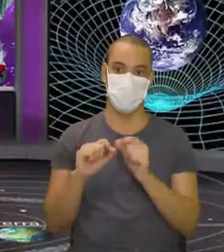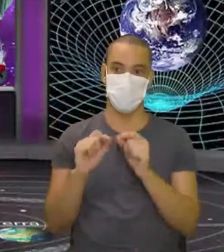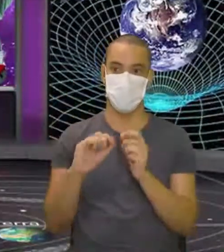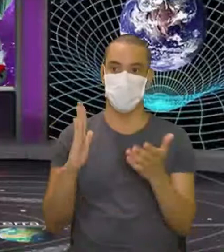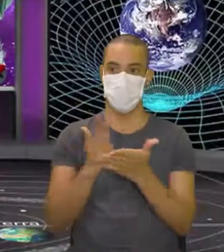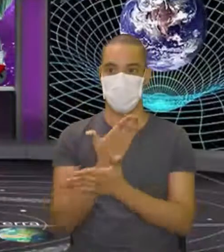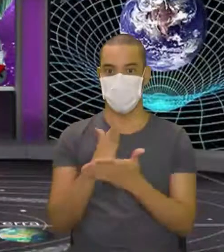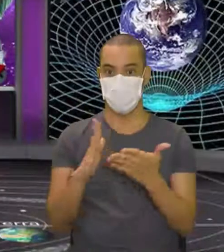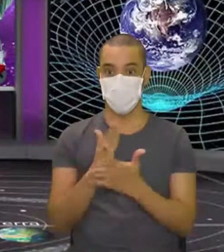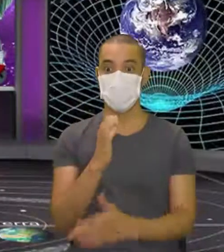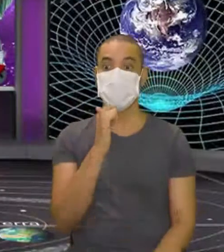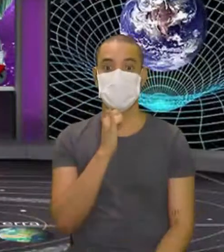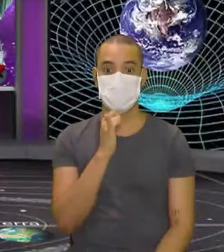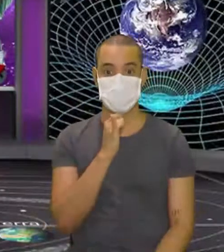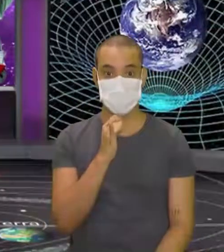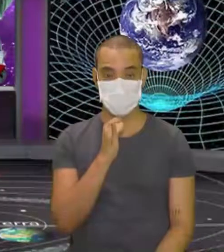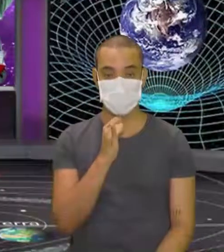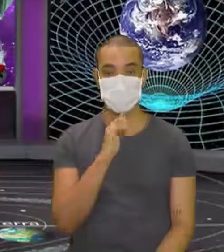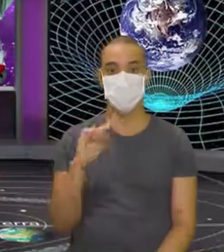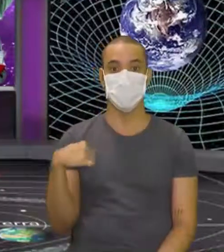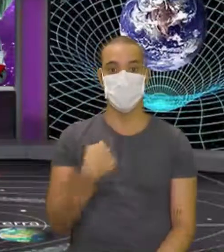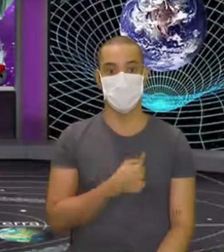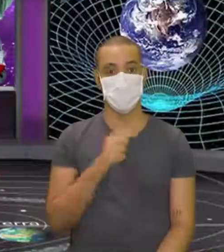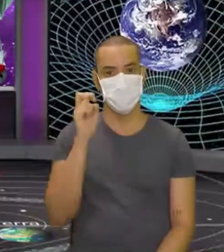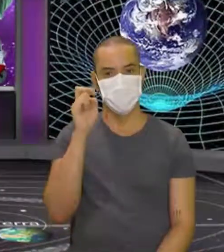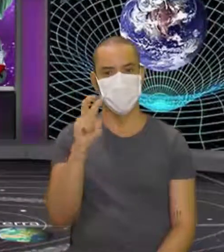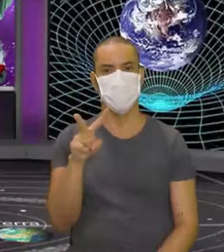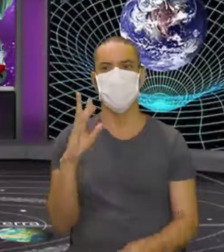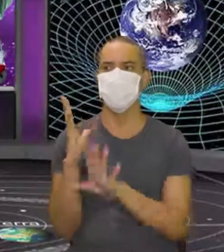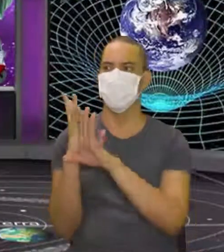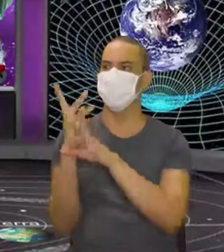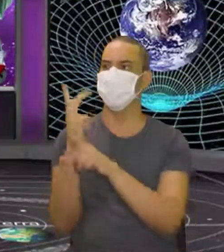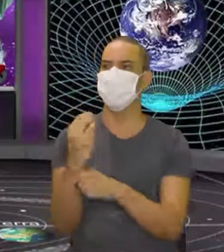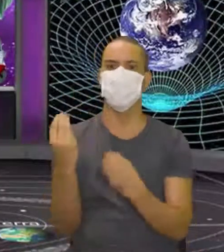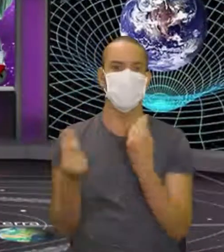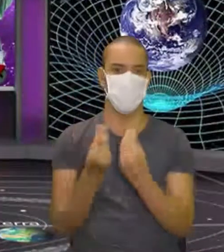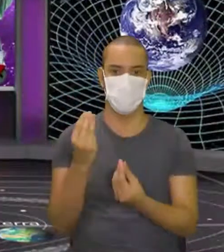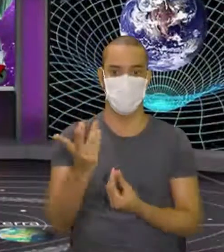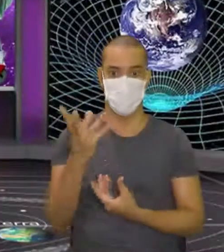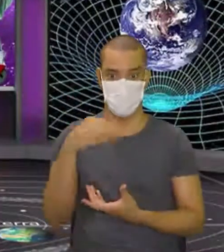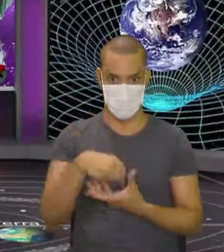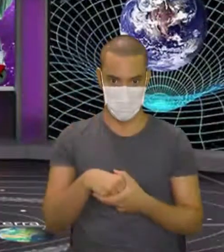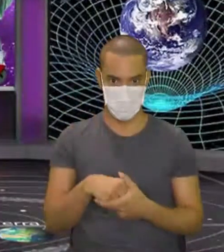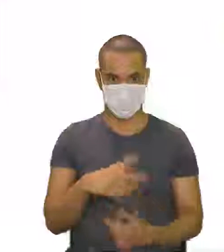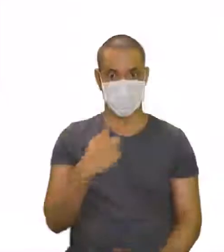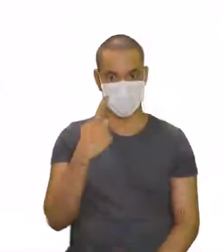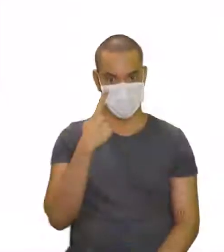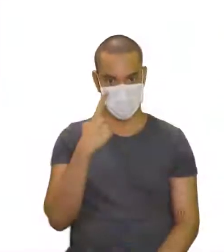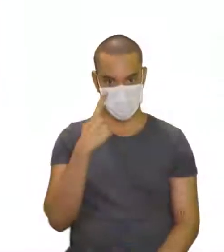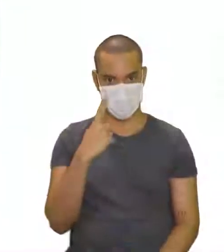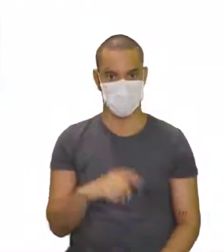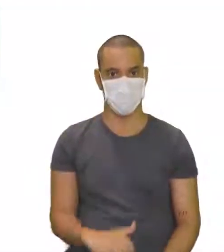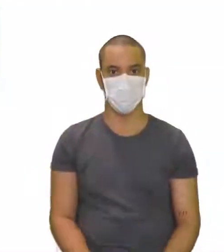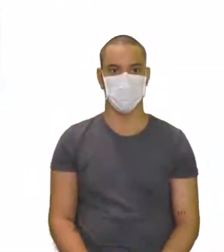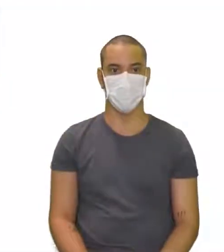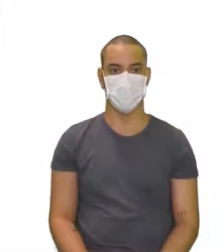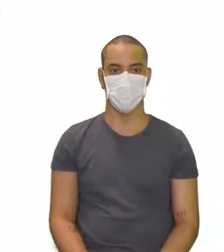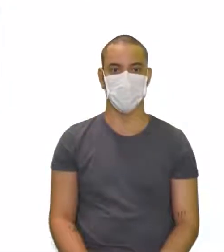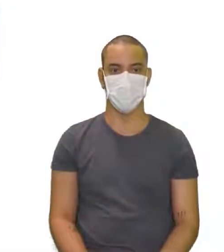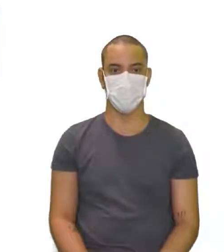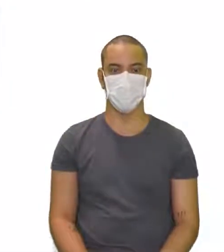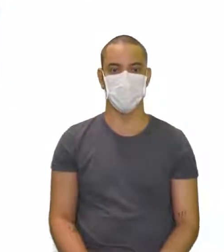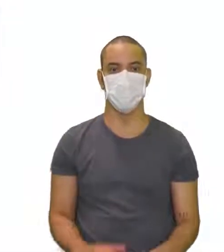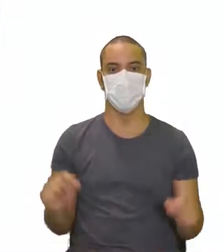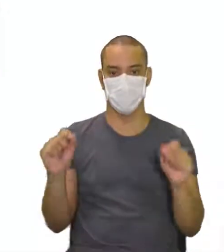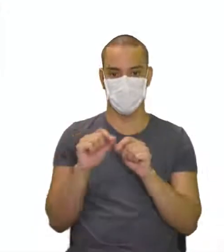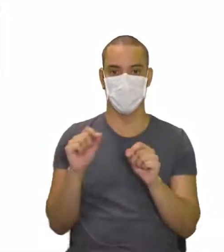exemplos, ok? Para a gente ver a nossa revisão, como nós podemos aplicar. Vamos lá então, olha só. Vamos continuar